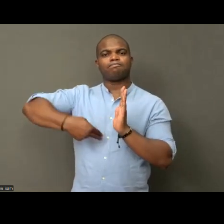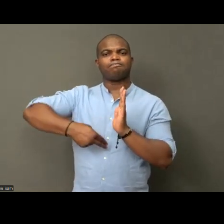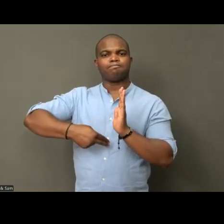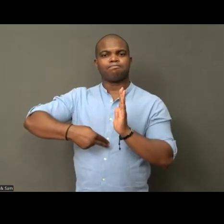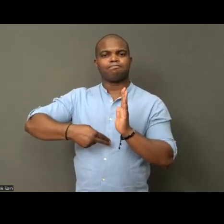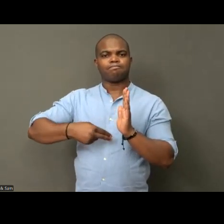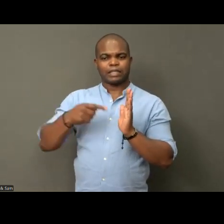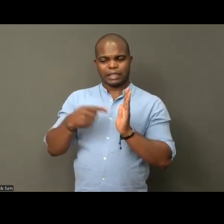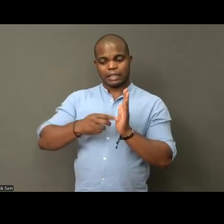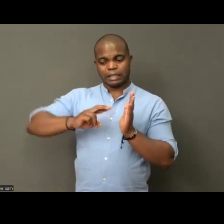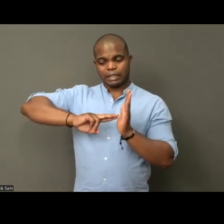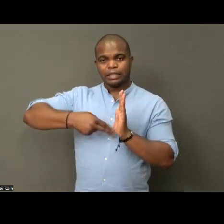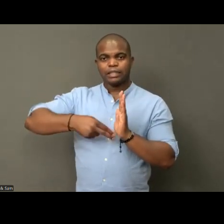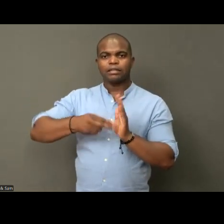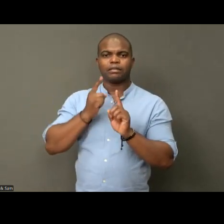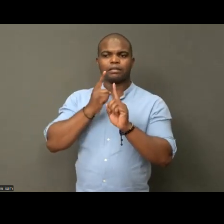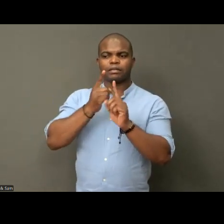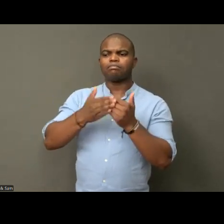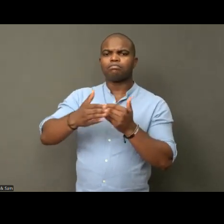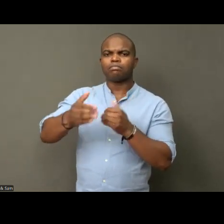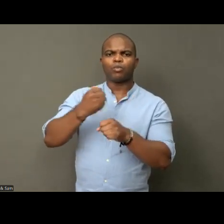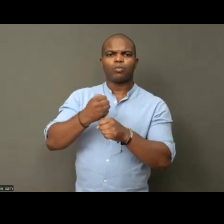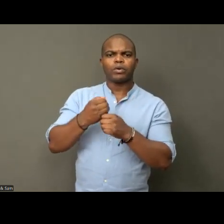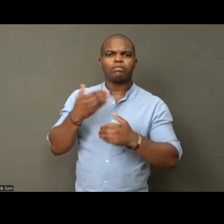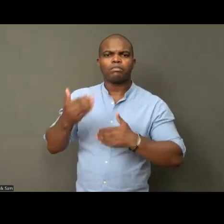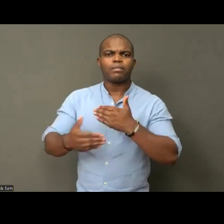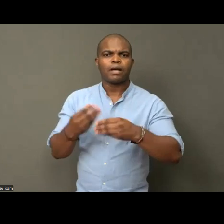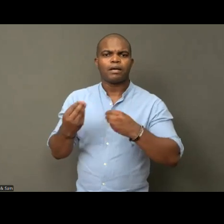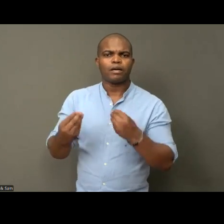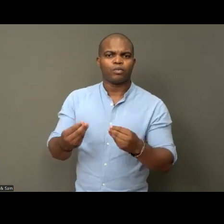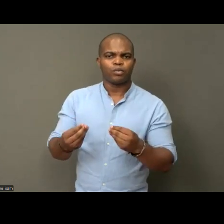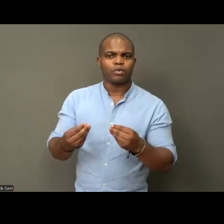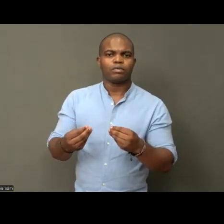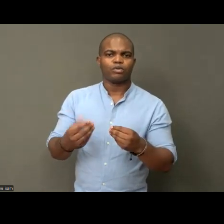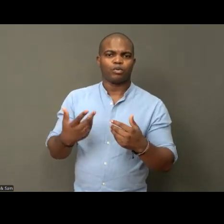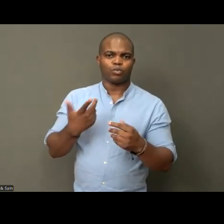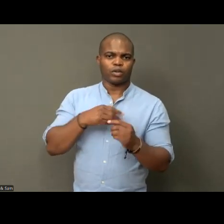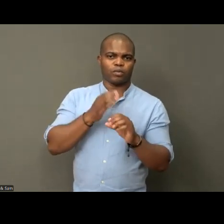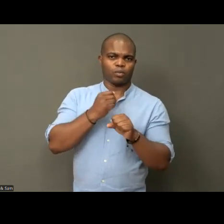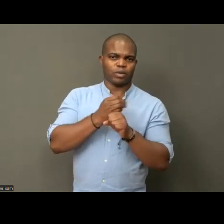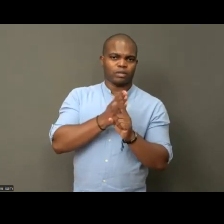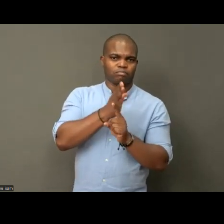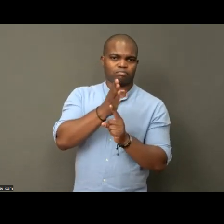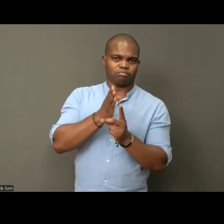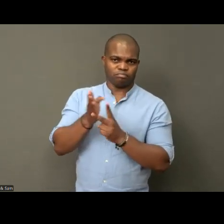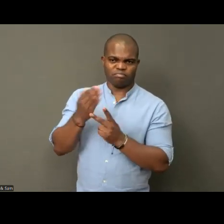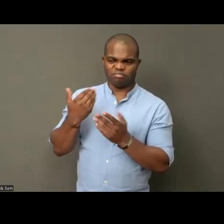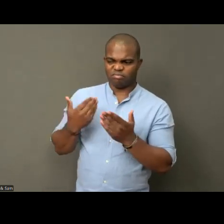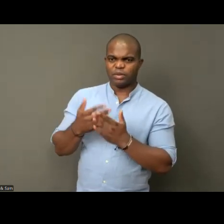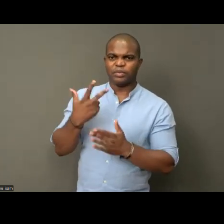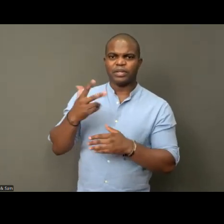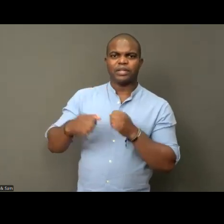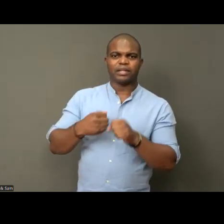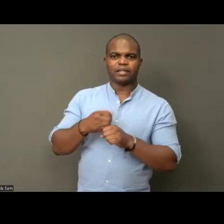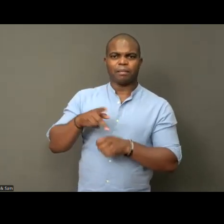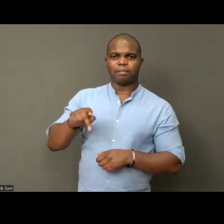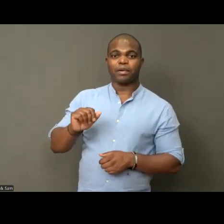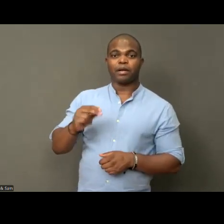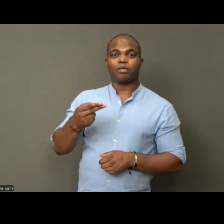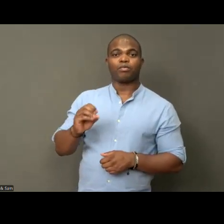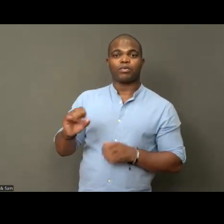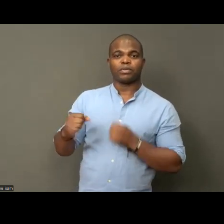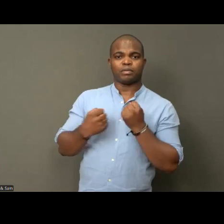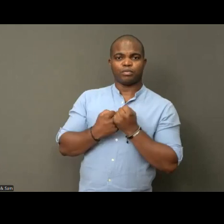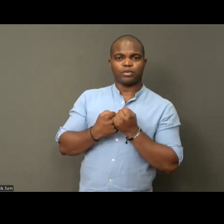trabalhado com a OPAS durante os últimos 3 anos para desenvolver uma estrutura de monitoramento e vigilância para